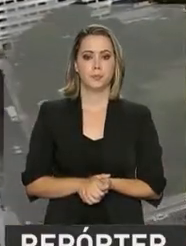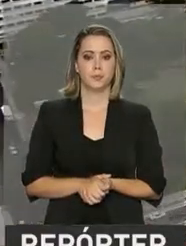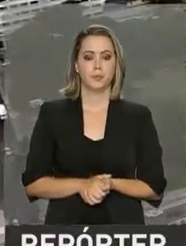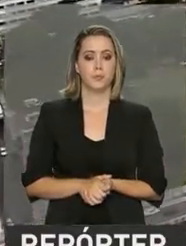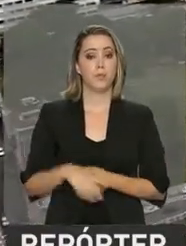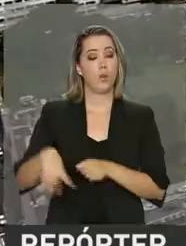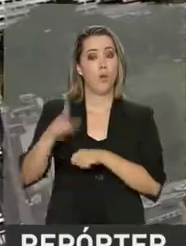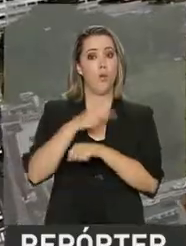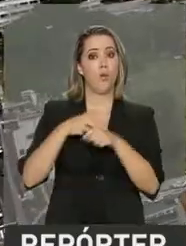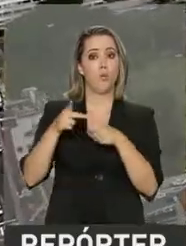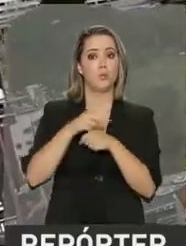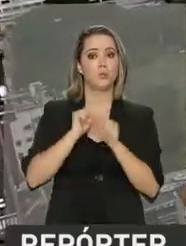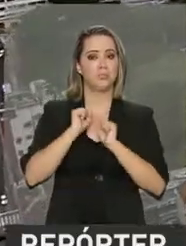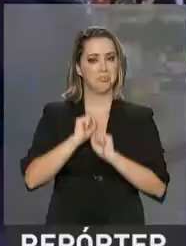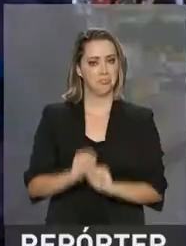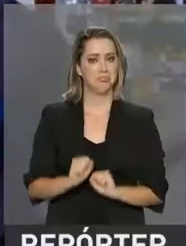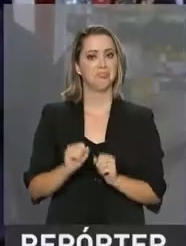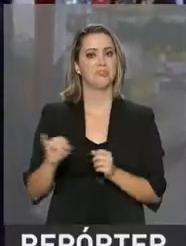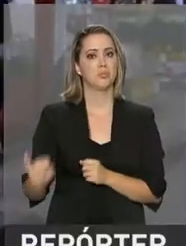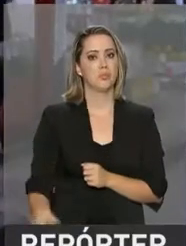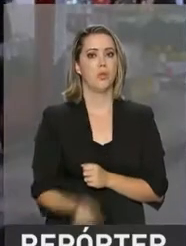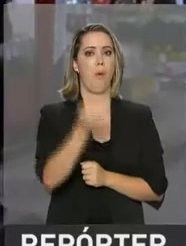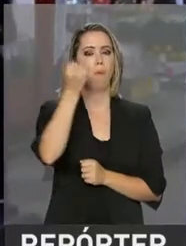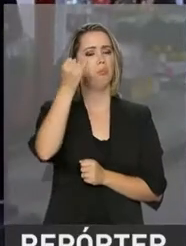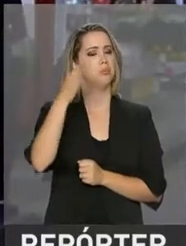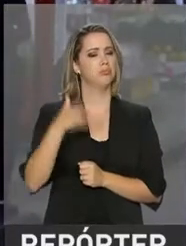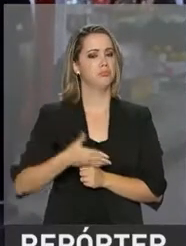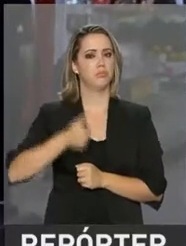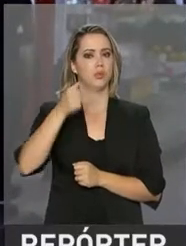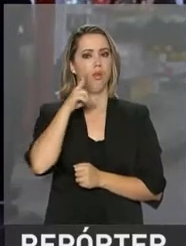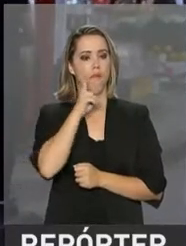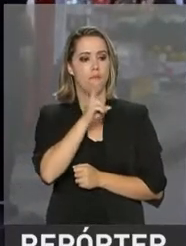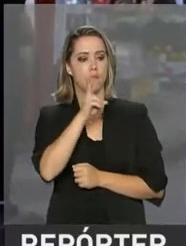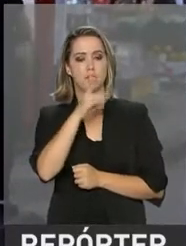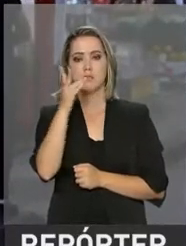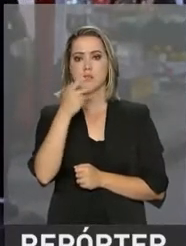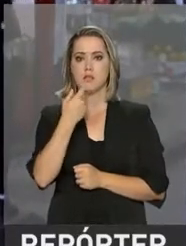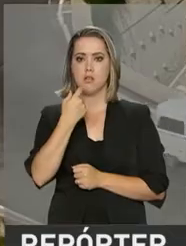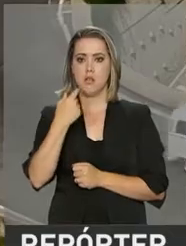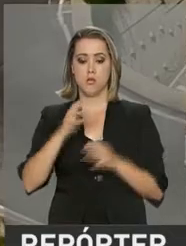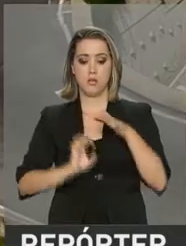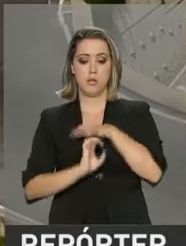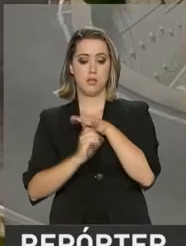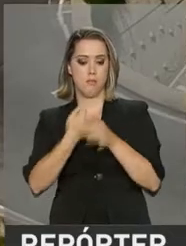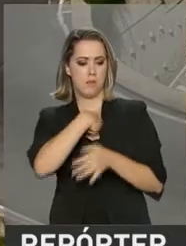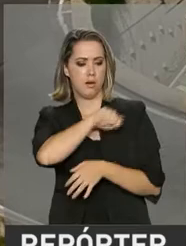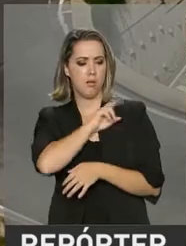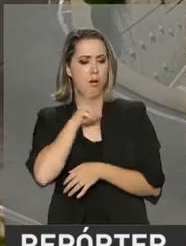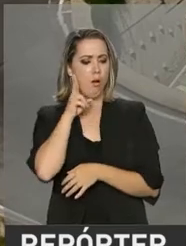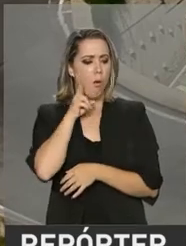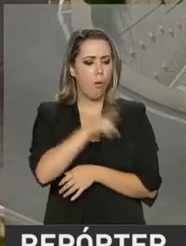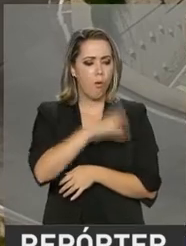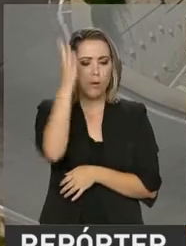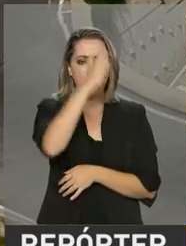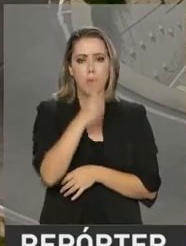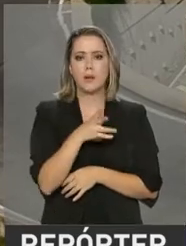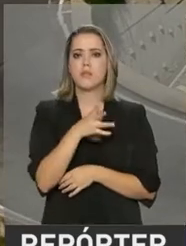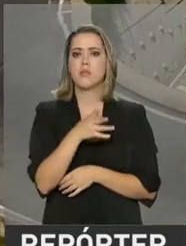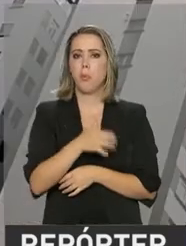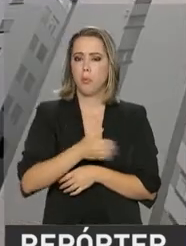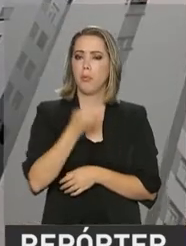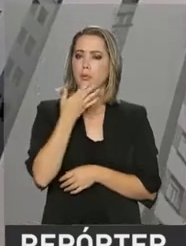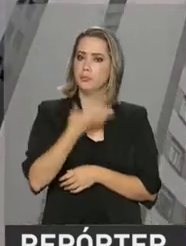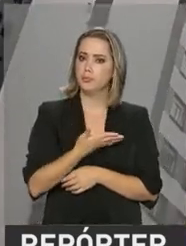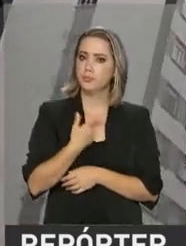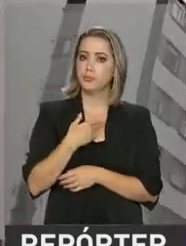Um país de grandes possibilidades. Essa é a visão das empresas espanholas sobre o Brasil. E no olhar de quem atravessou o Atlântico para